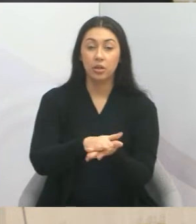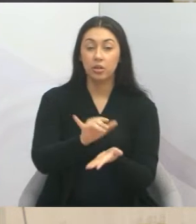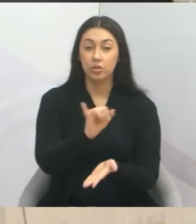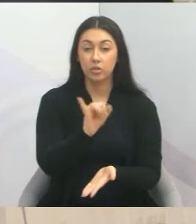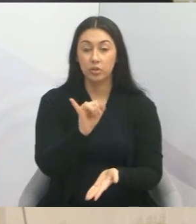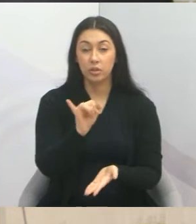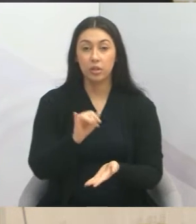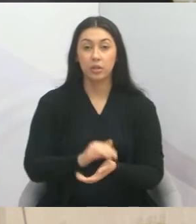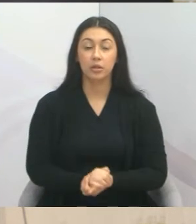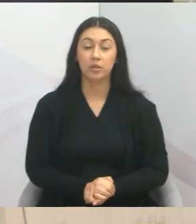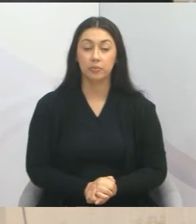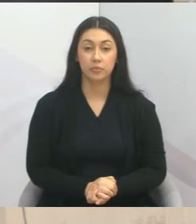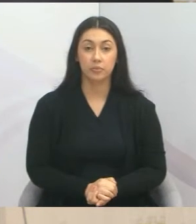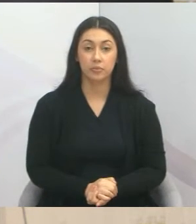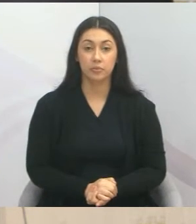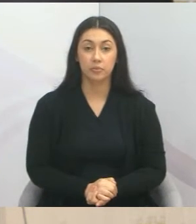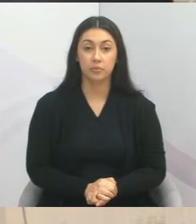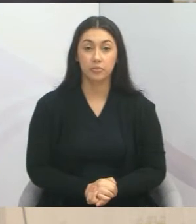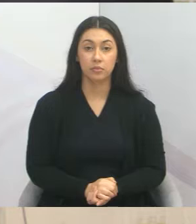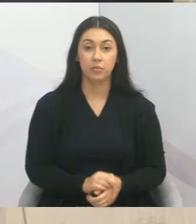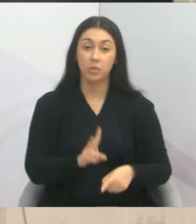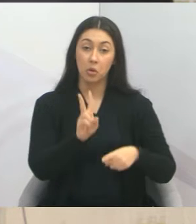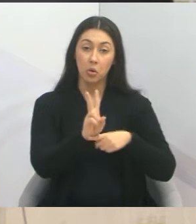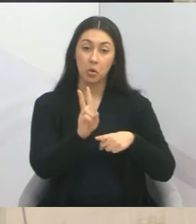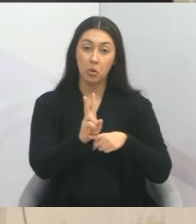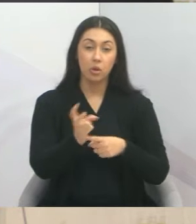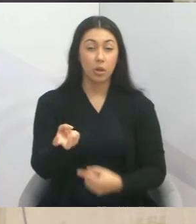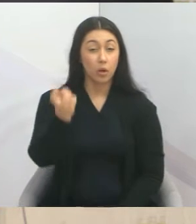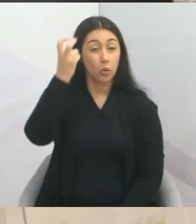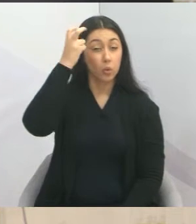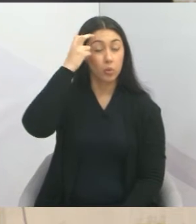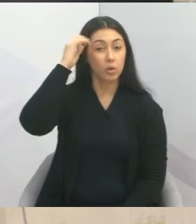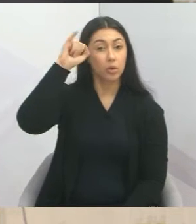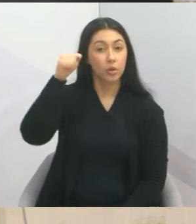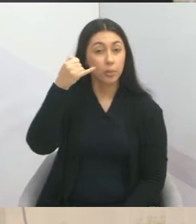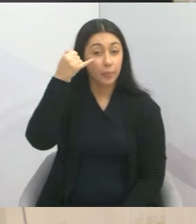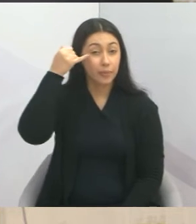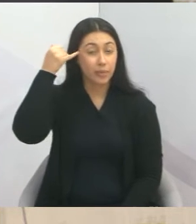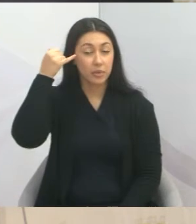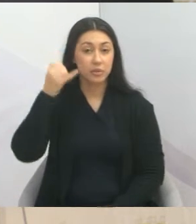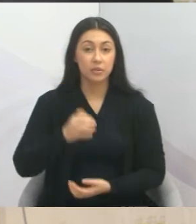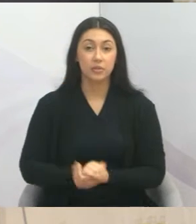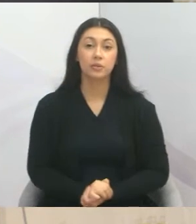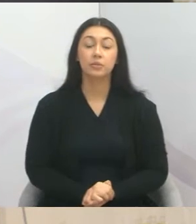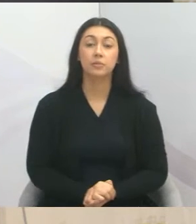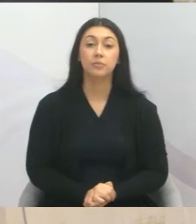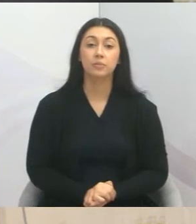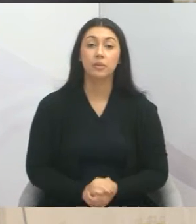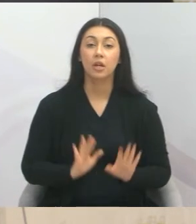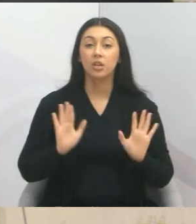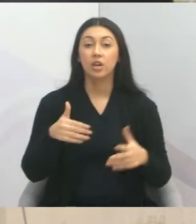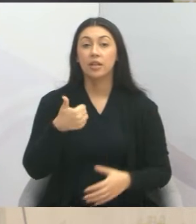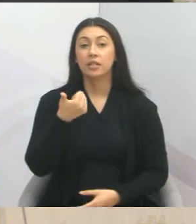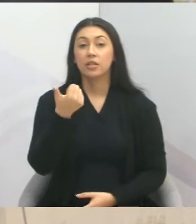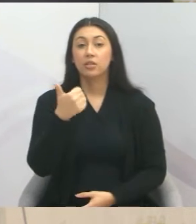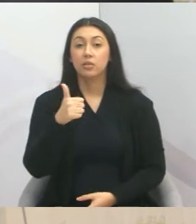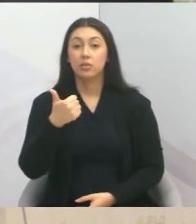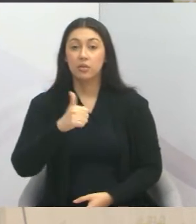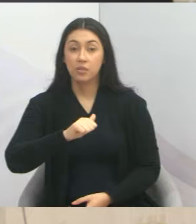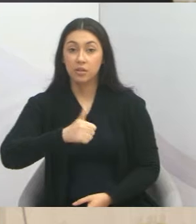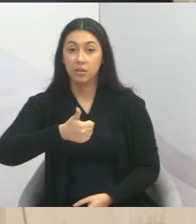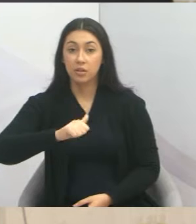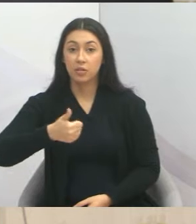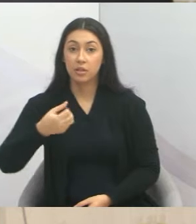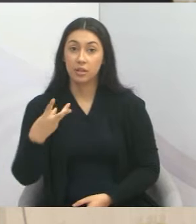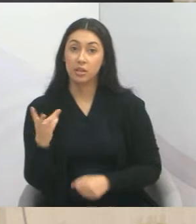presidente da sociedade de beneficência cultural japonesa e assistência social bom que o pelo 113 anos da imigração japonesa